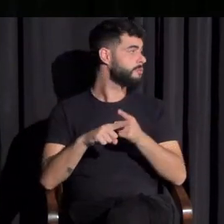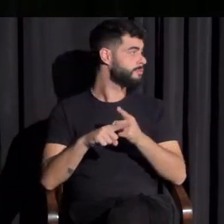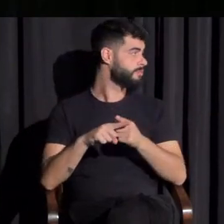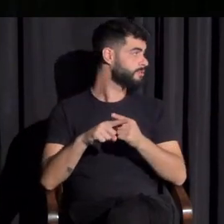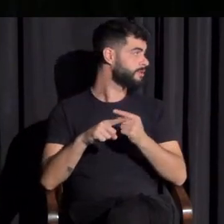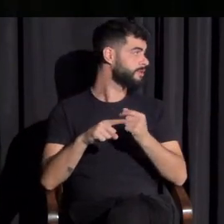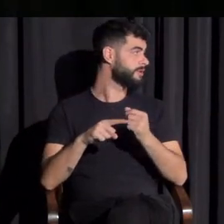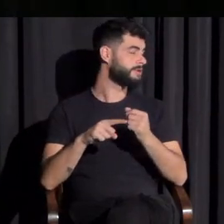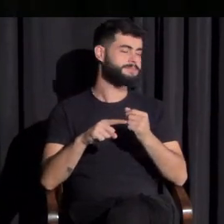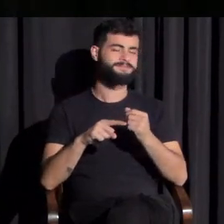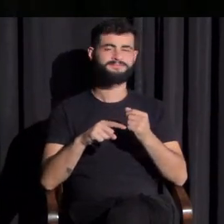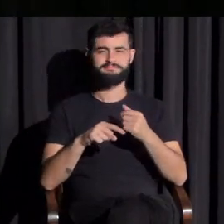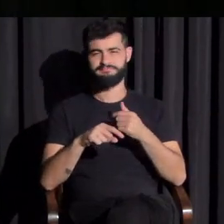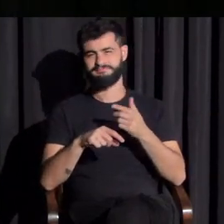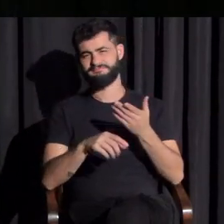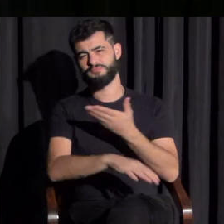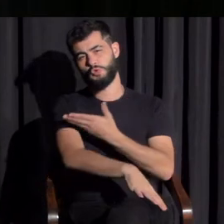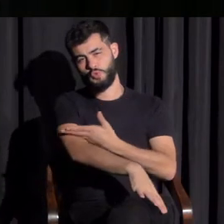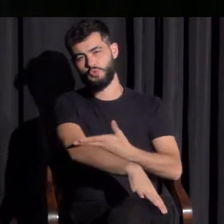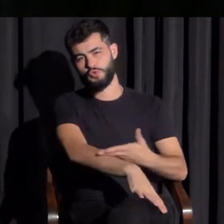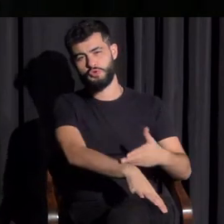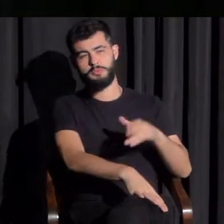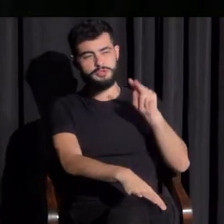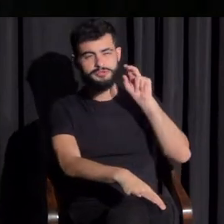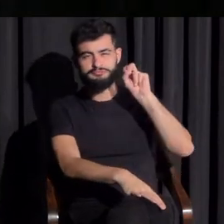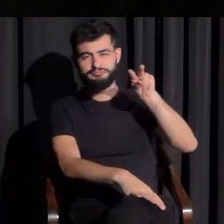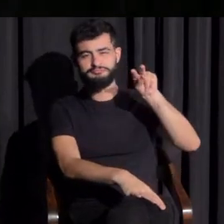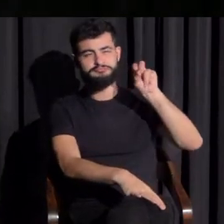na mídia, muitas vezes,